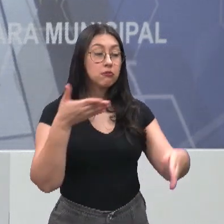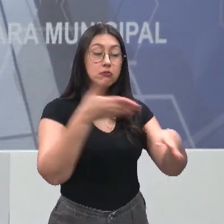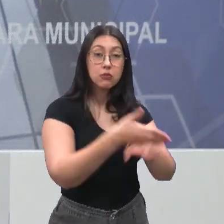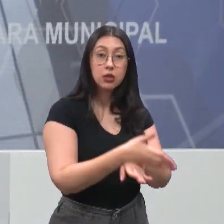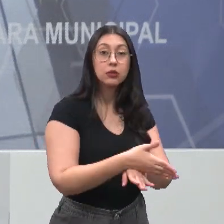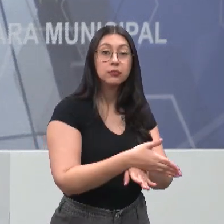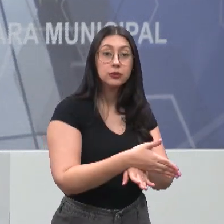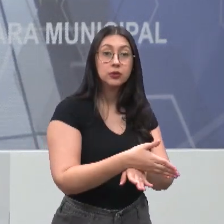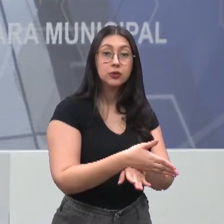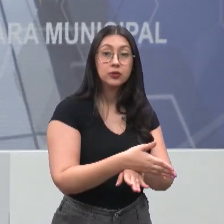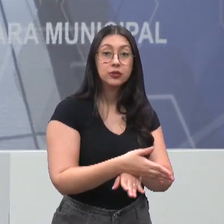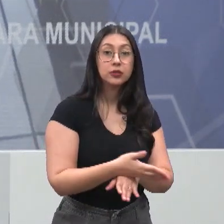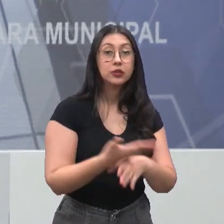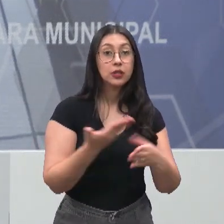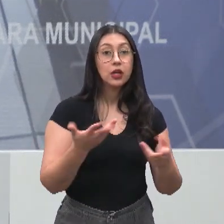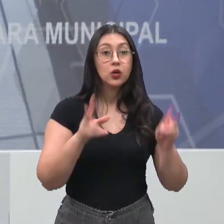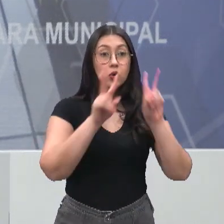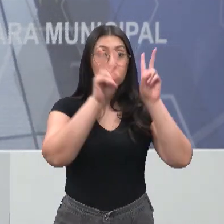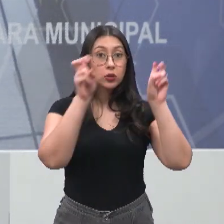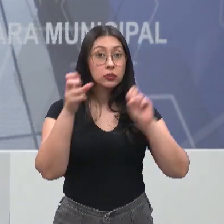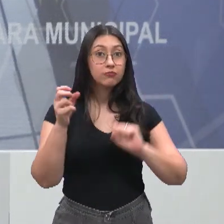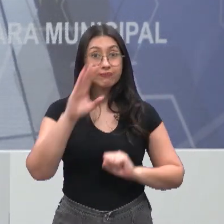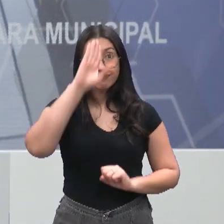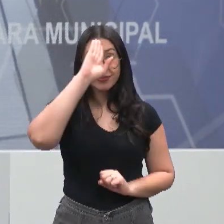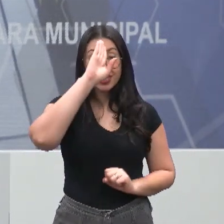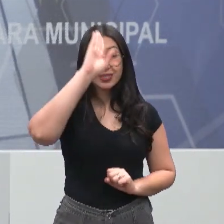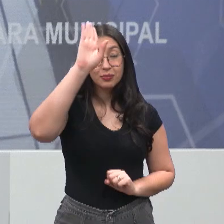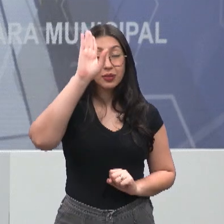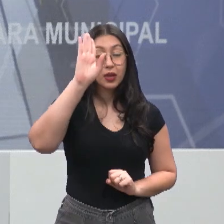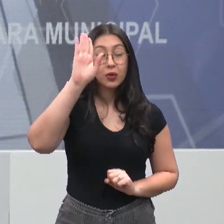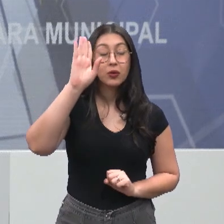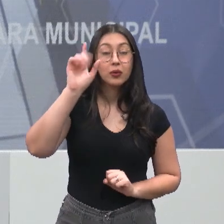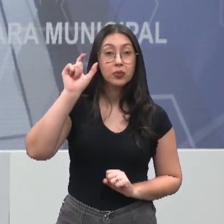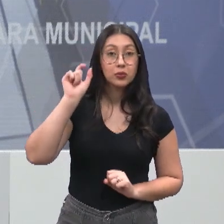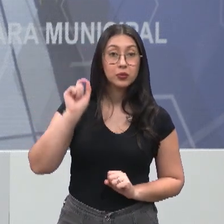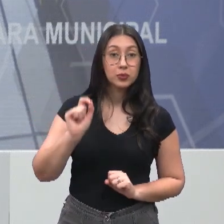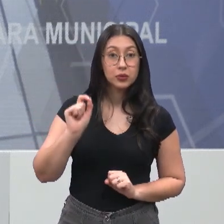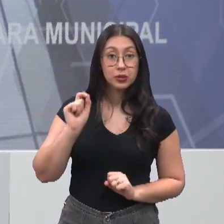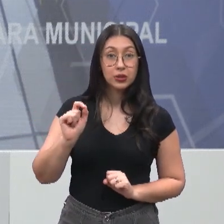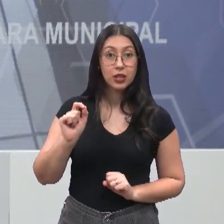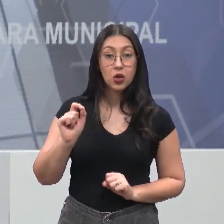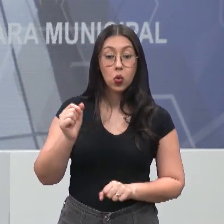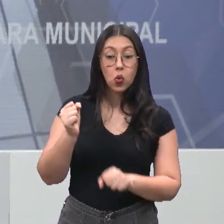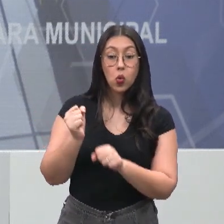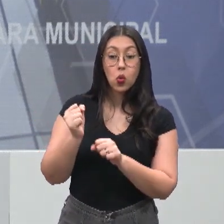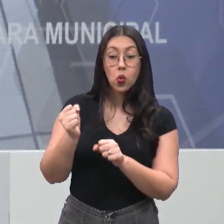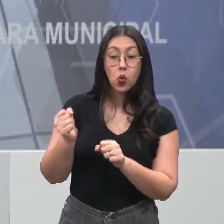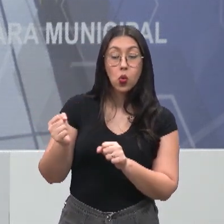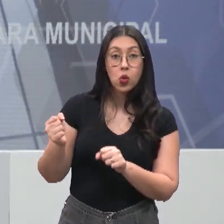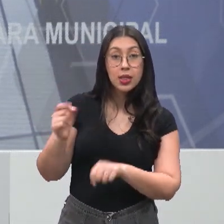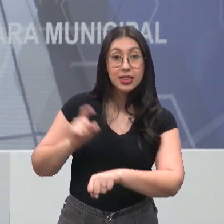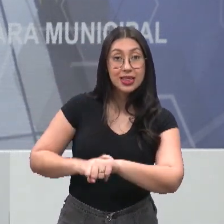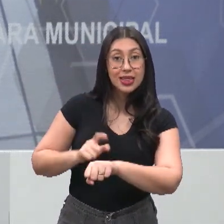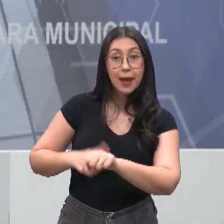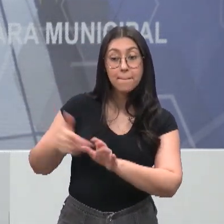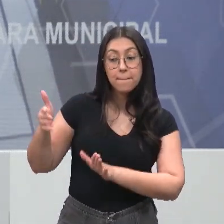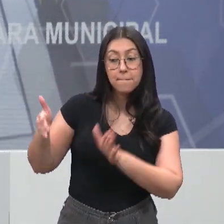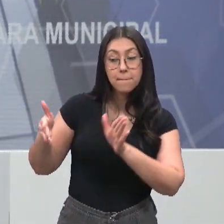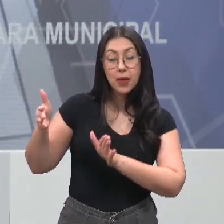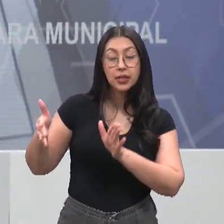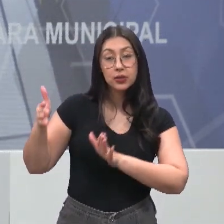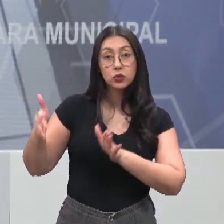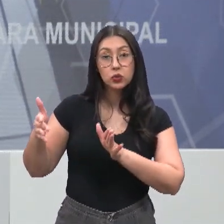e a pauta principal foi referente à questão da idade dos veículos, que